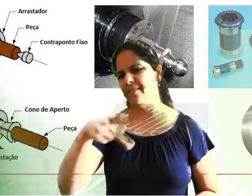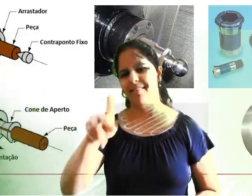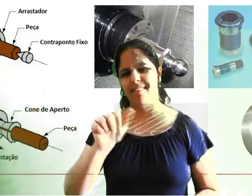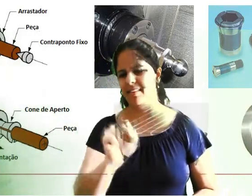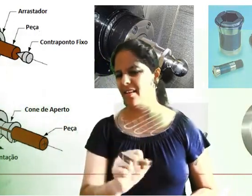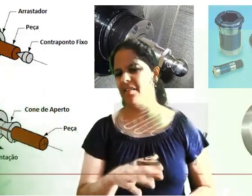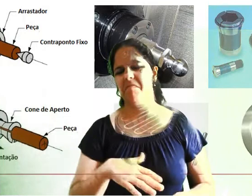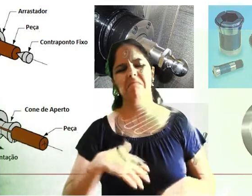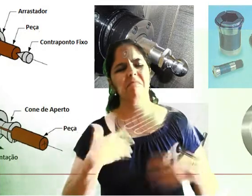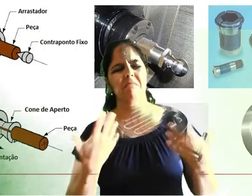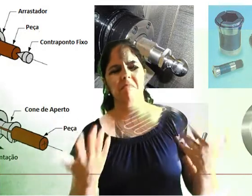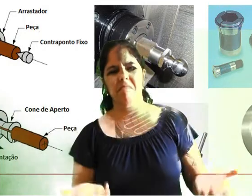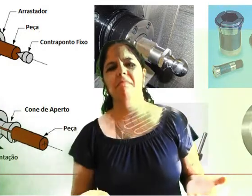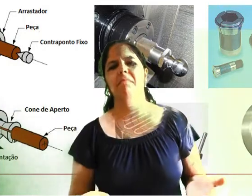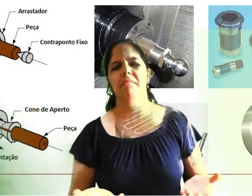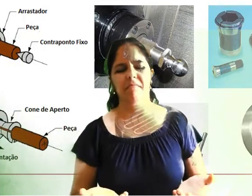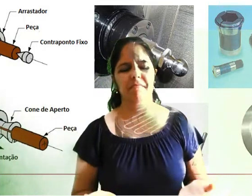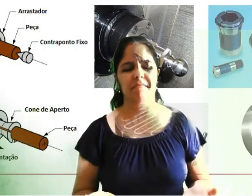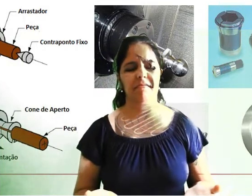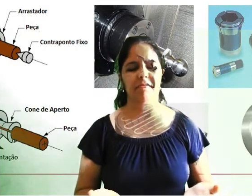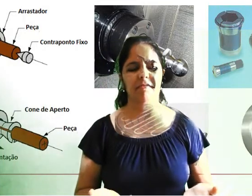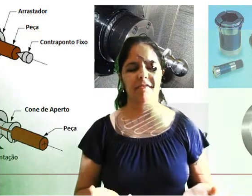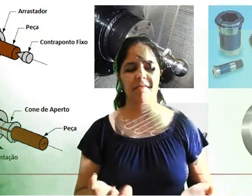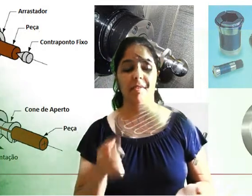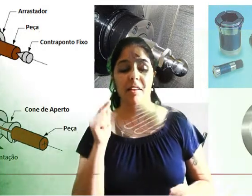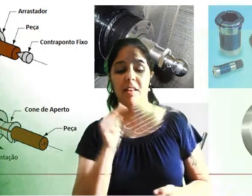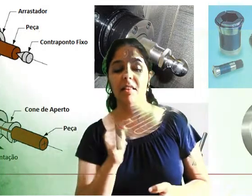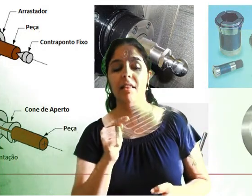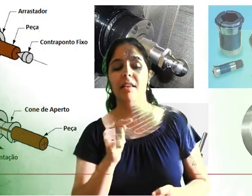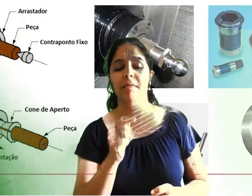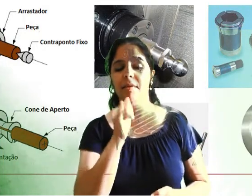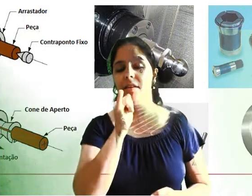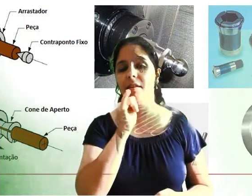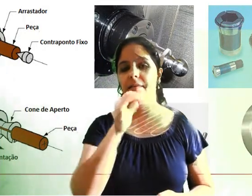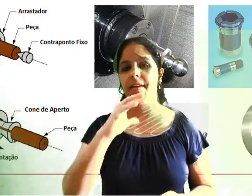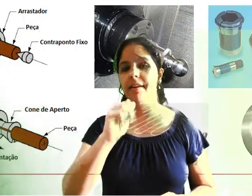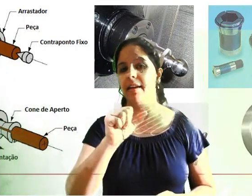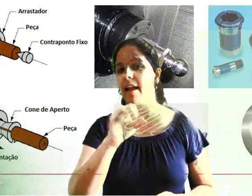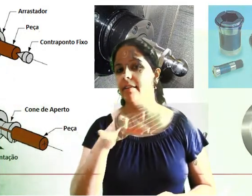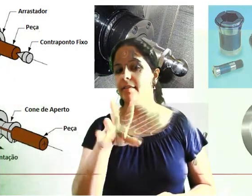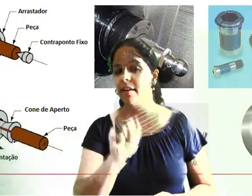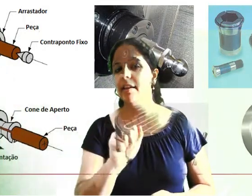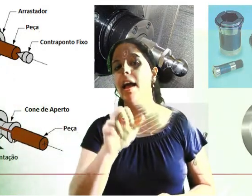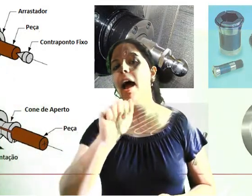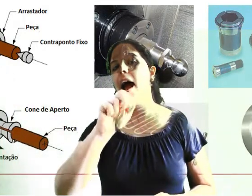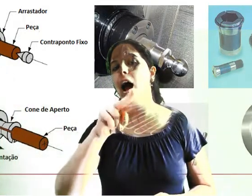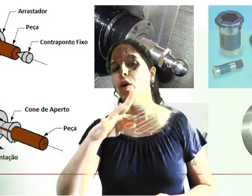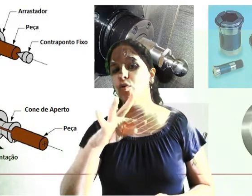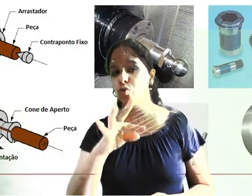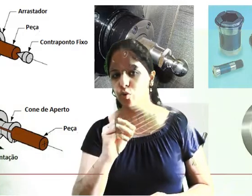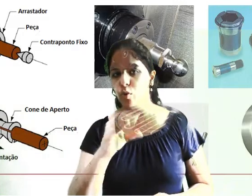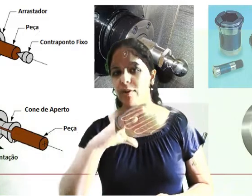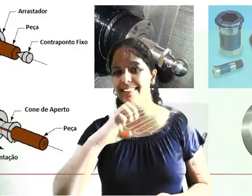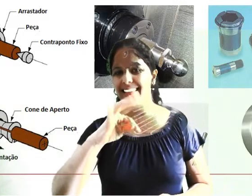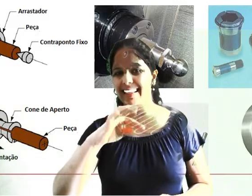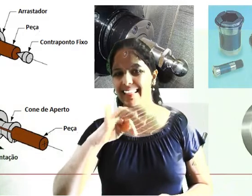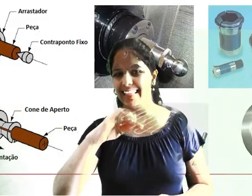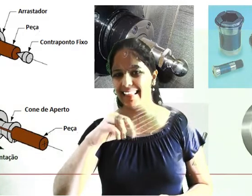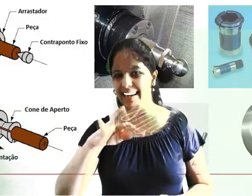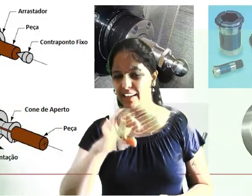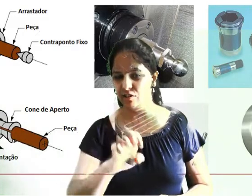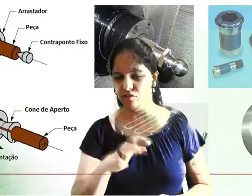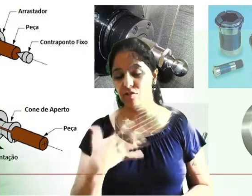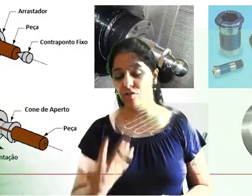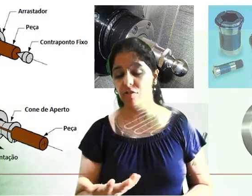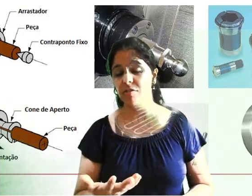castanhas, né? Independente, e nesse caso aqui ela é castanhas autocentrante também. Essa independente é